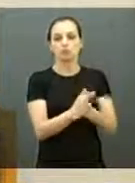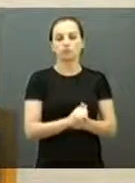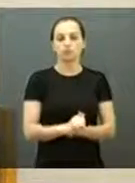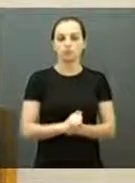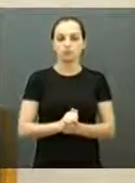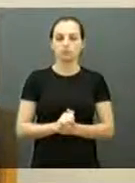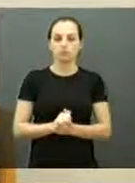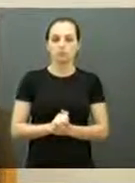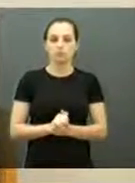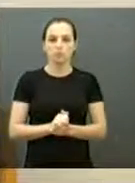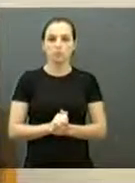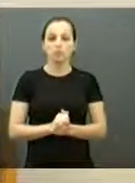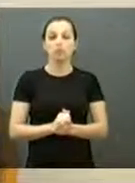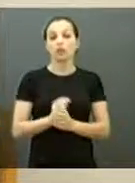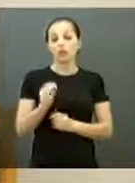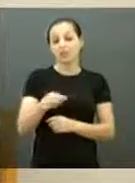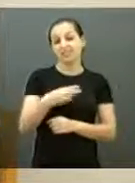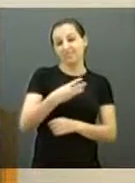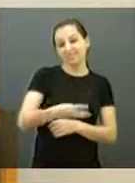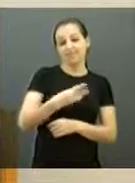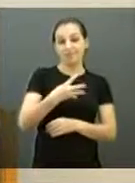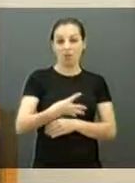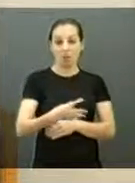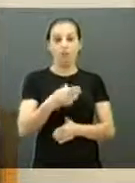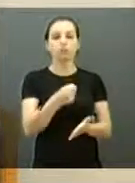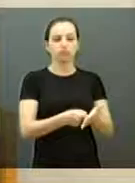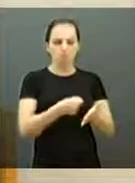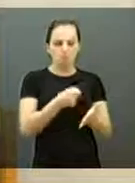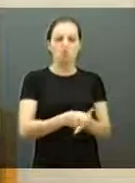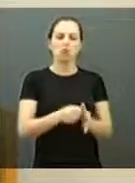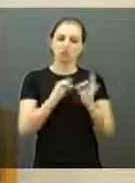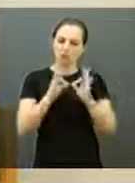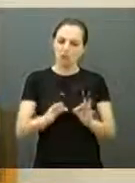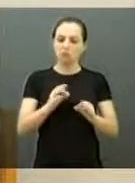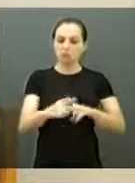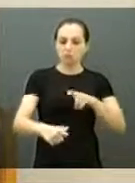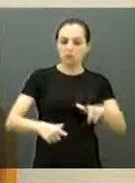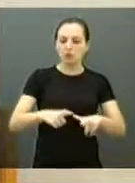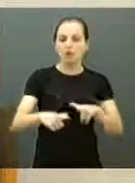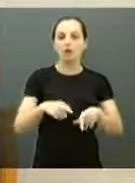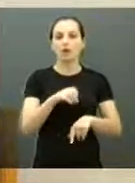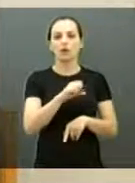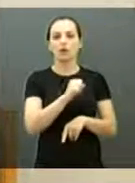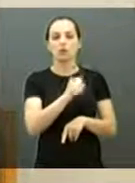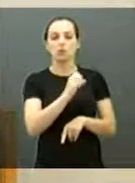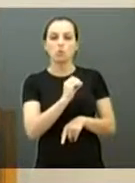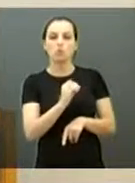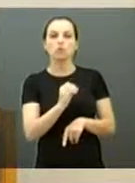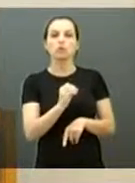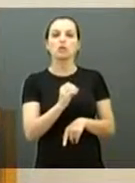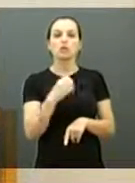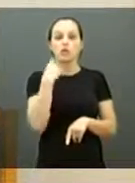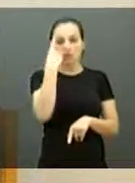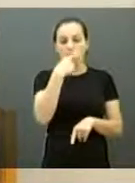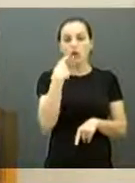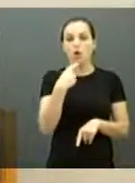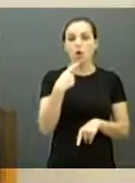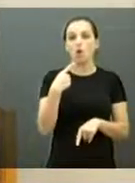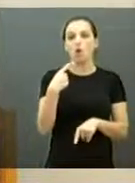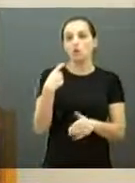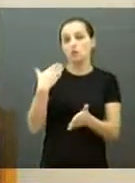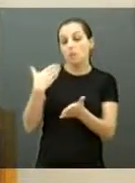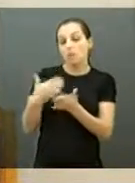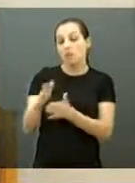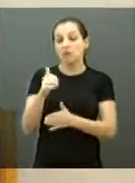Quer dizer, se 34 cumpriram as 80 horas, para 48 sobraram 15 para